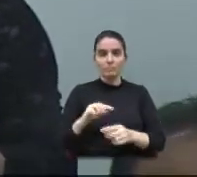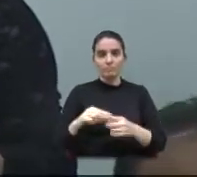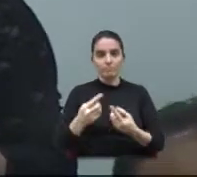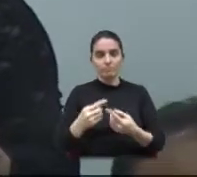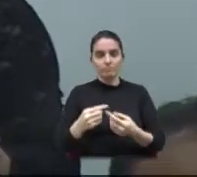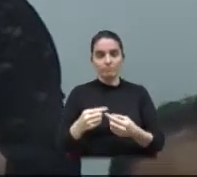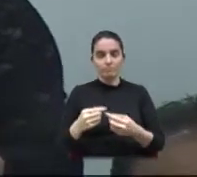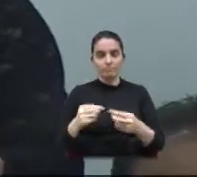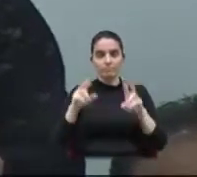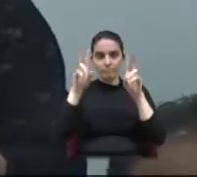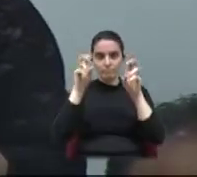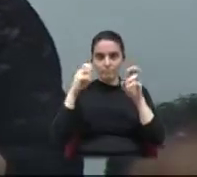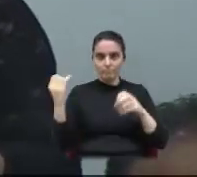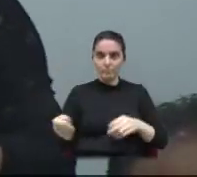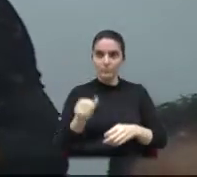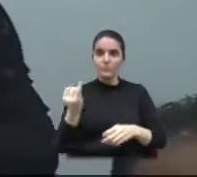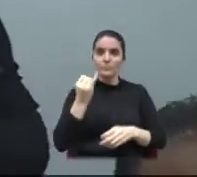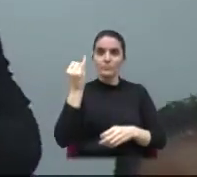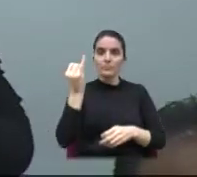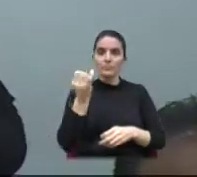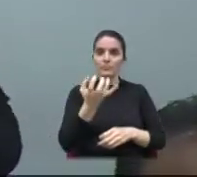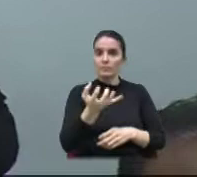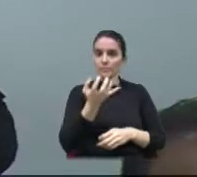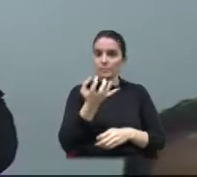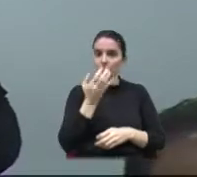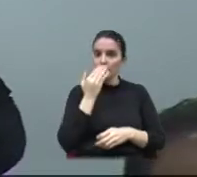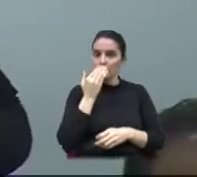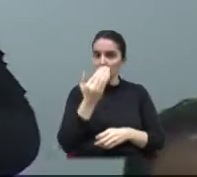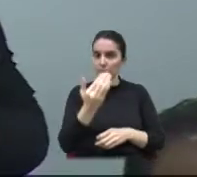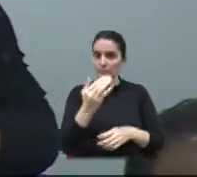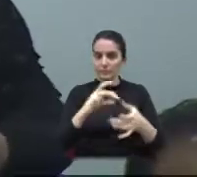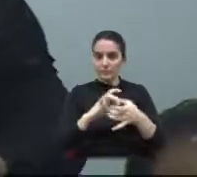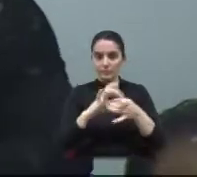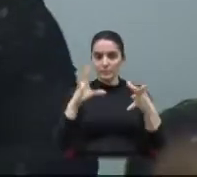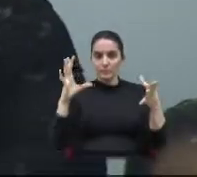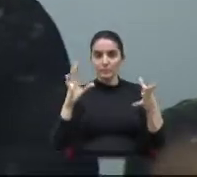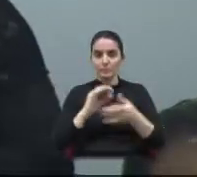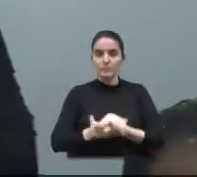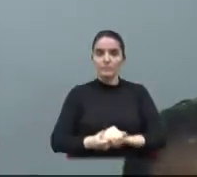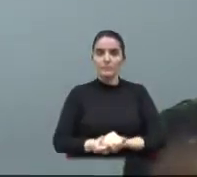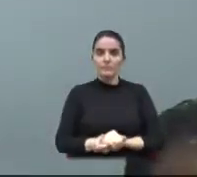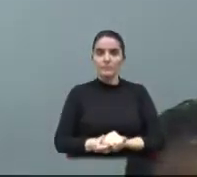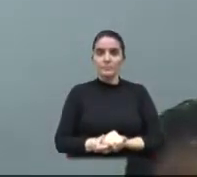e diante dos presentes que estão aqui, eu gostaria que o senhor liberasse esse espaço.